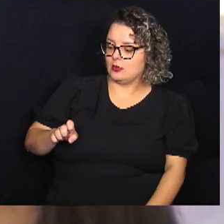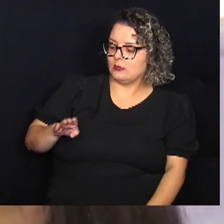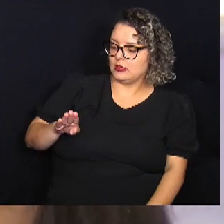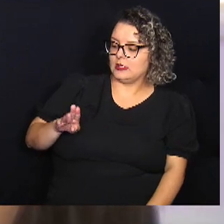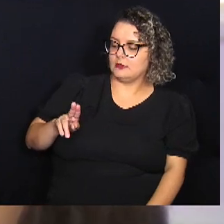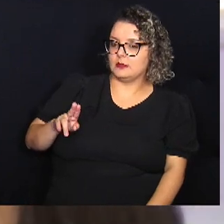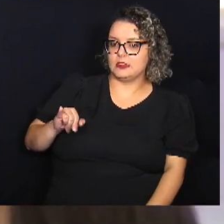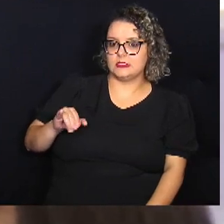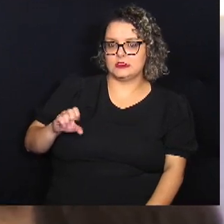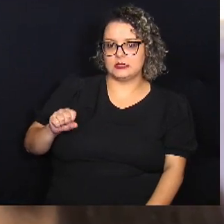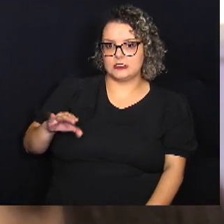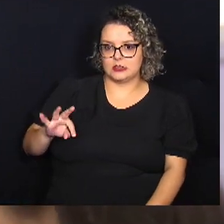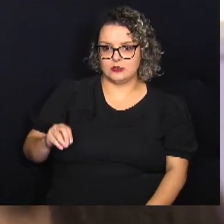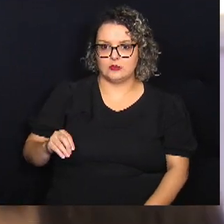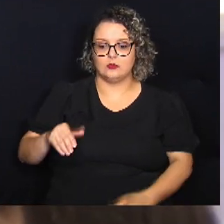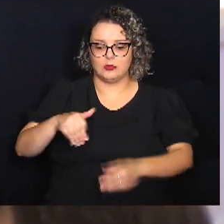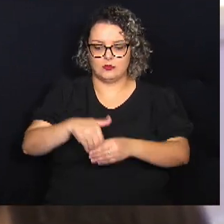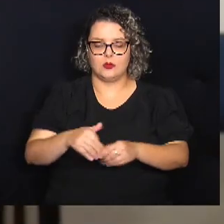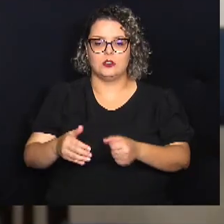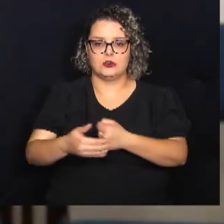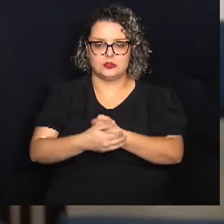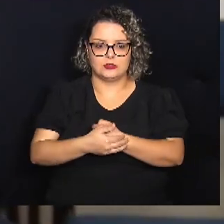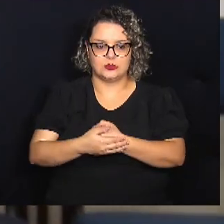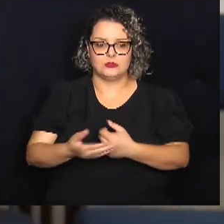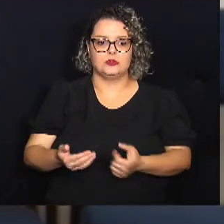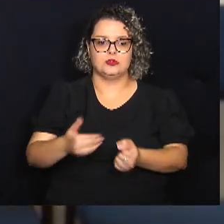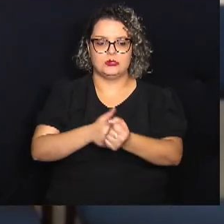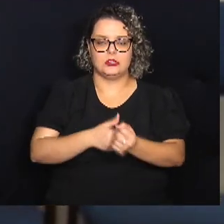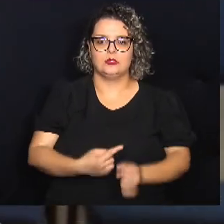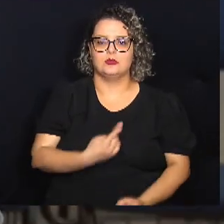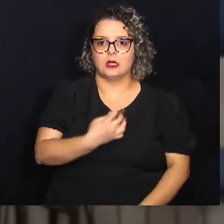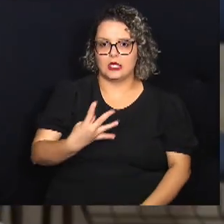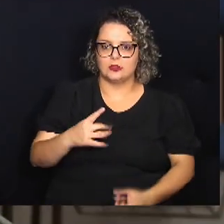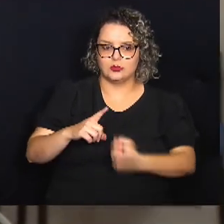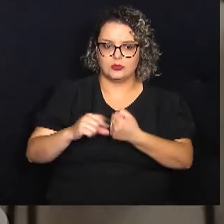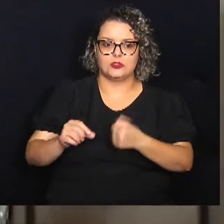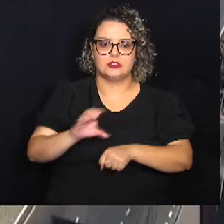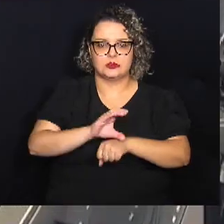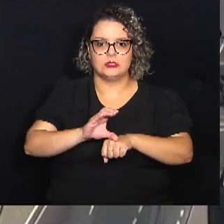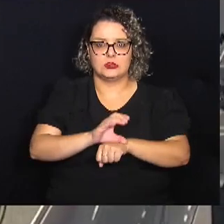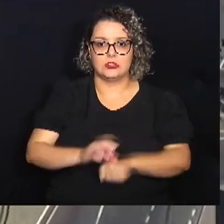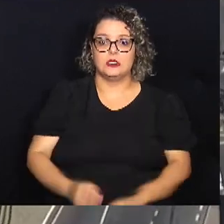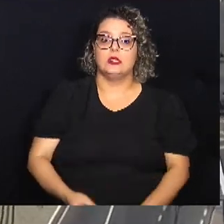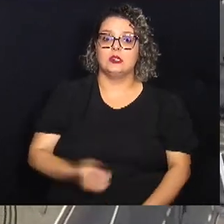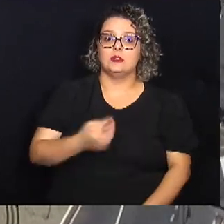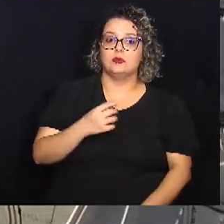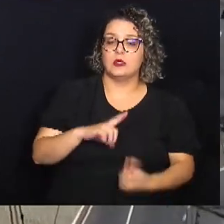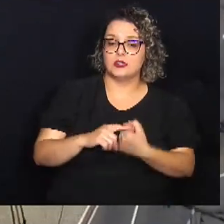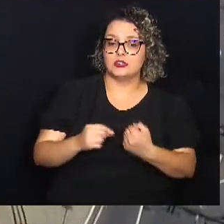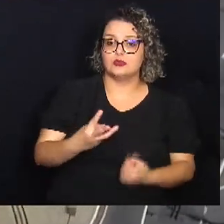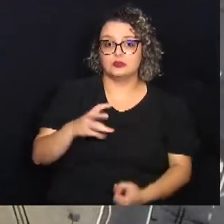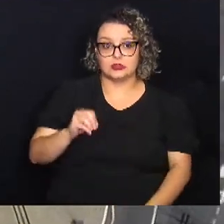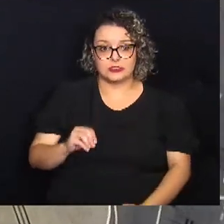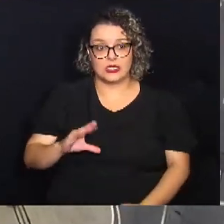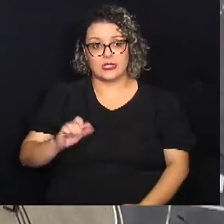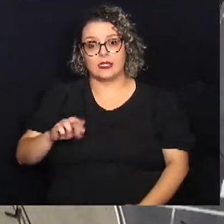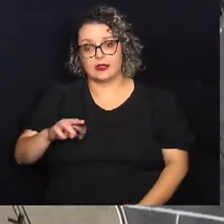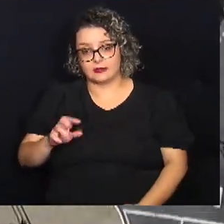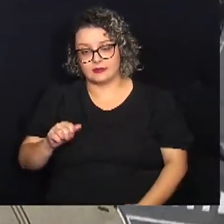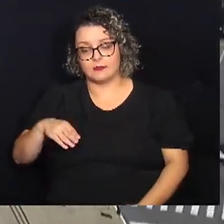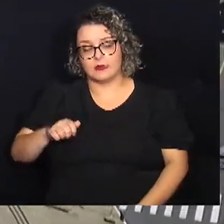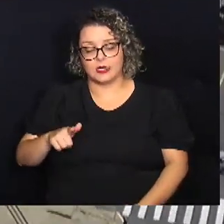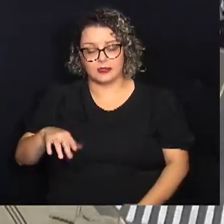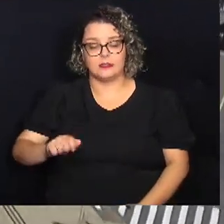secreto está prevista no artigo 14 da Constituição Federal e no artigo 30 da Carta Magna, que diz que compete aos